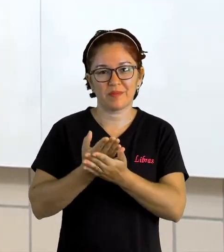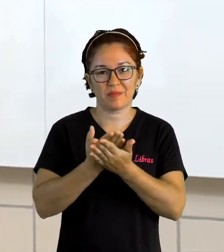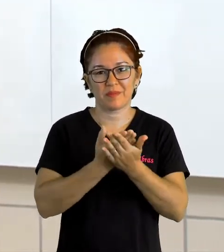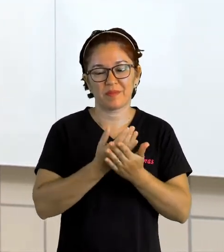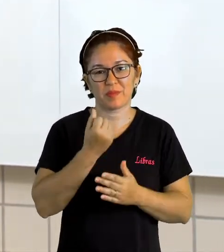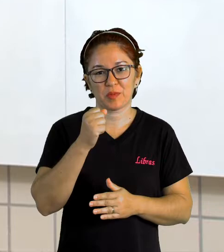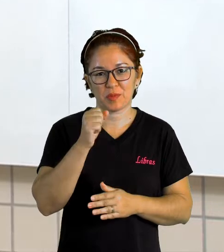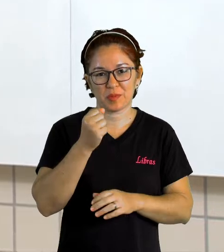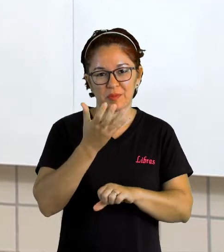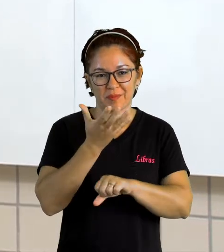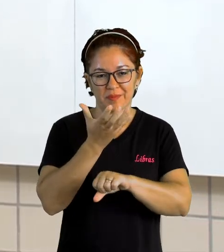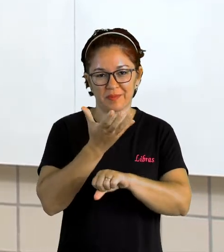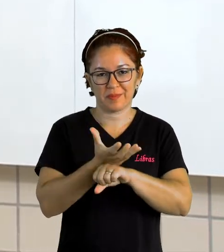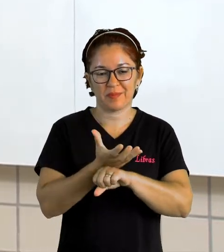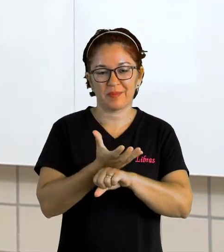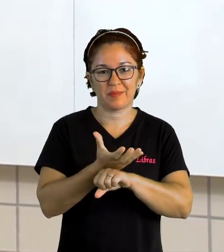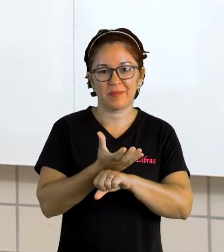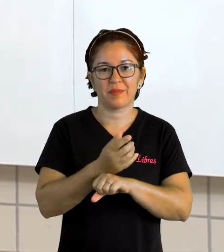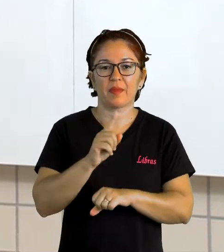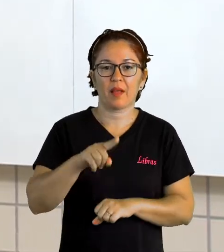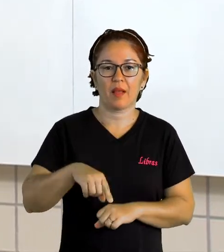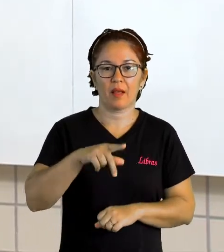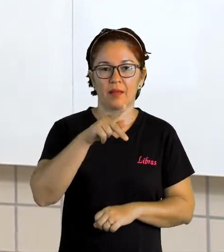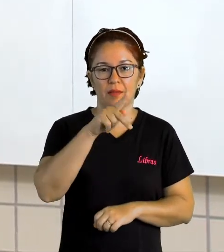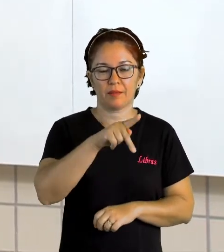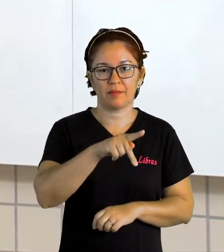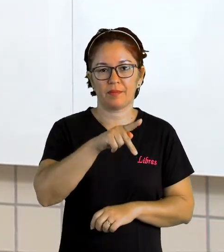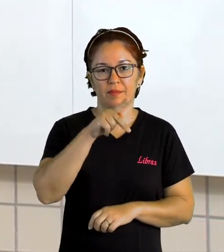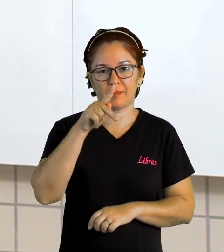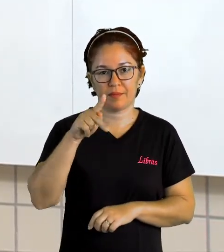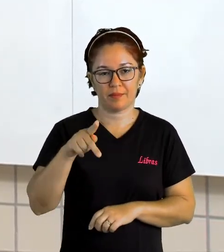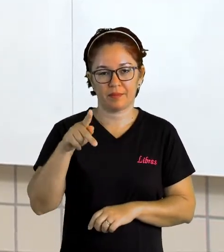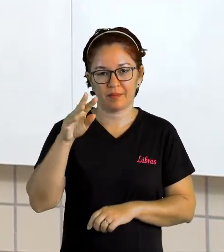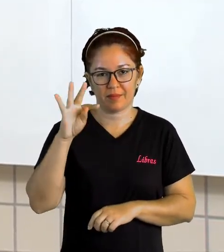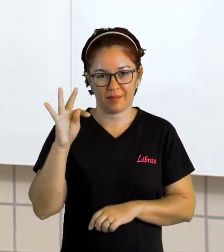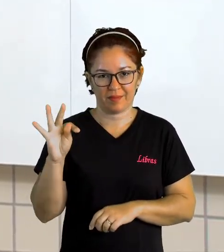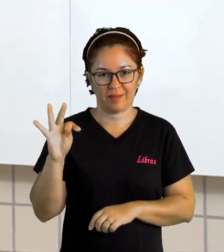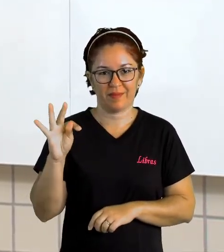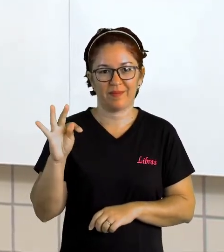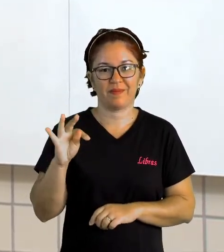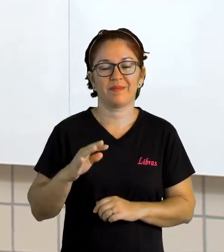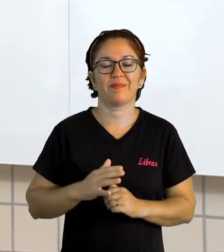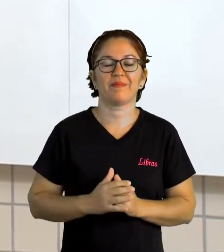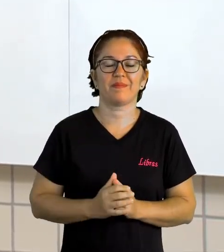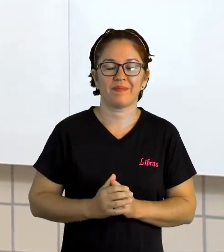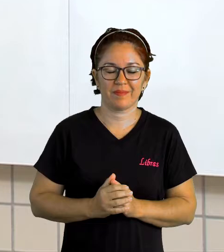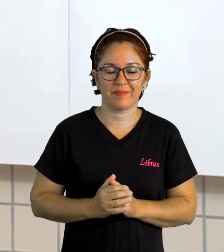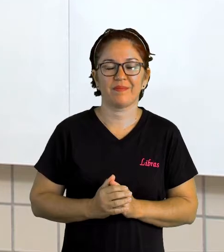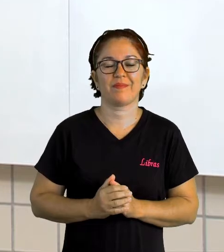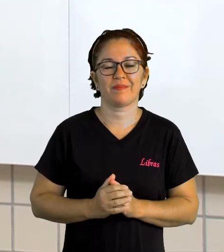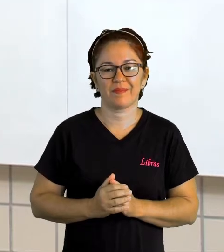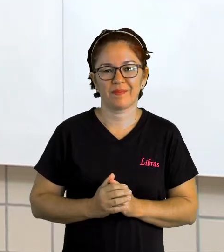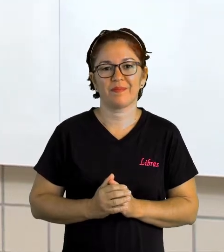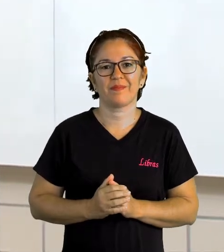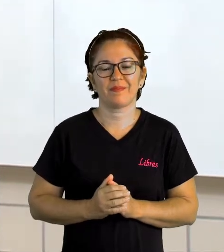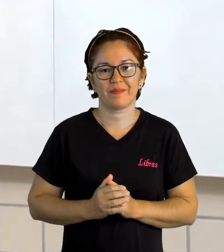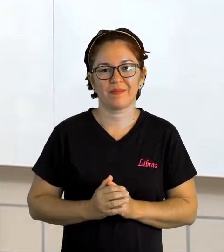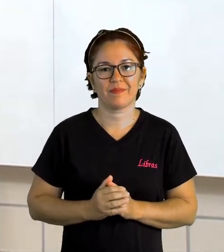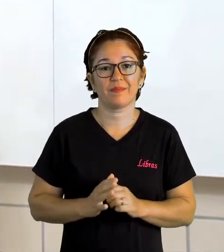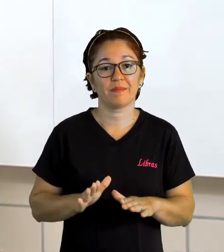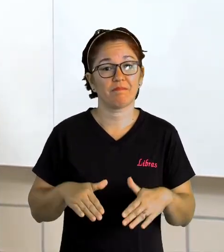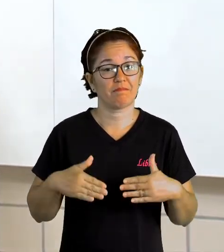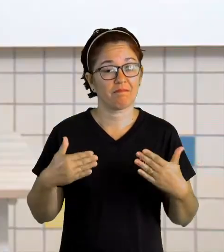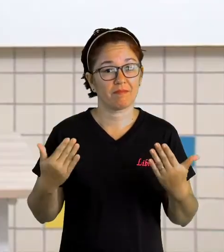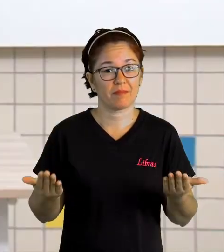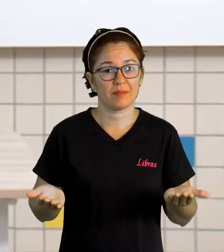componente curricular de pesquisa e produção de texto, o nosso PPT. Então, nós